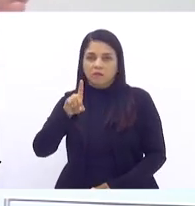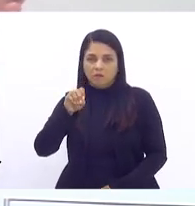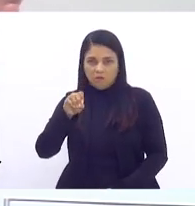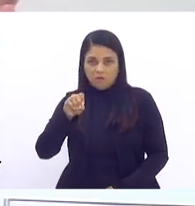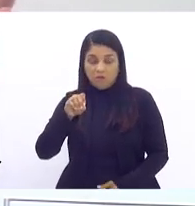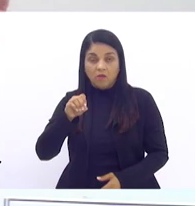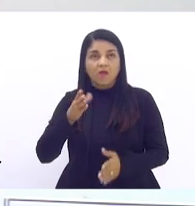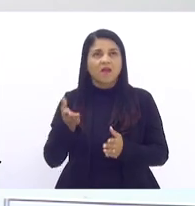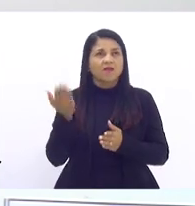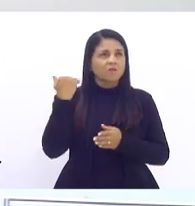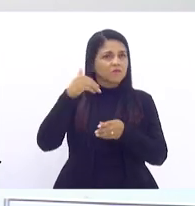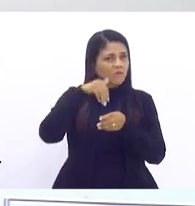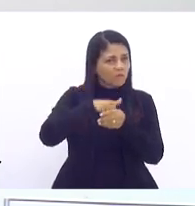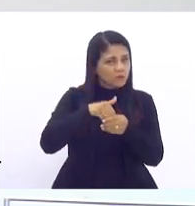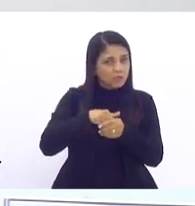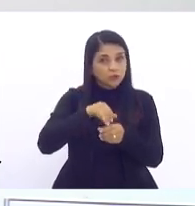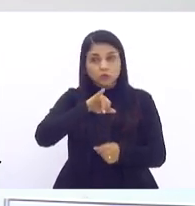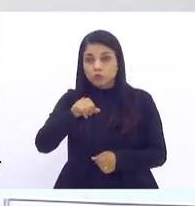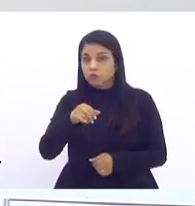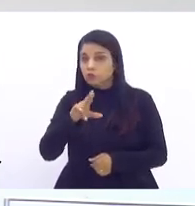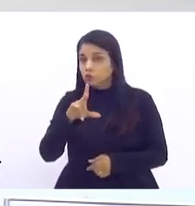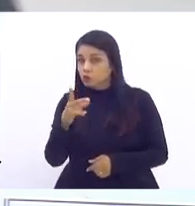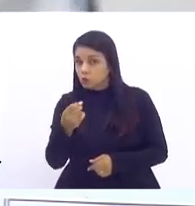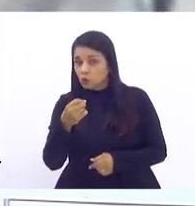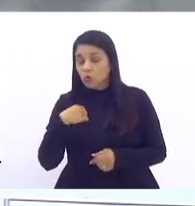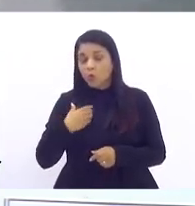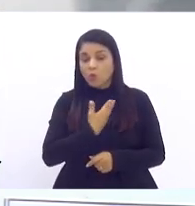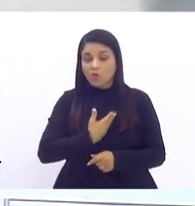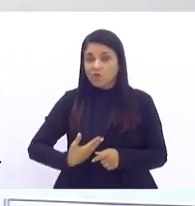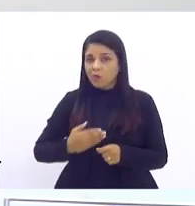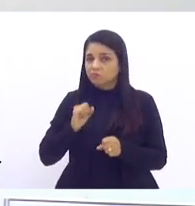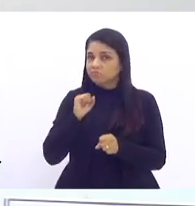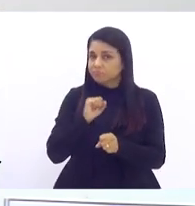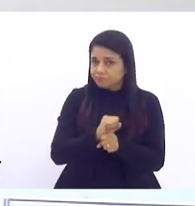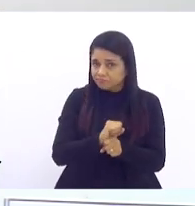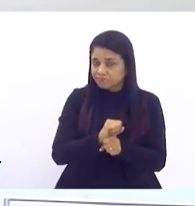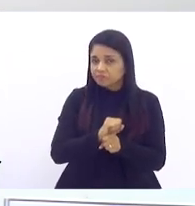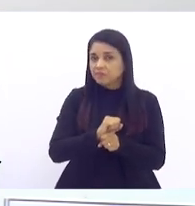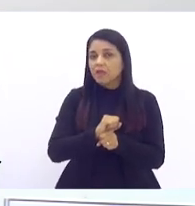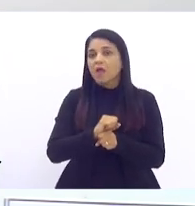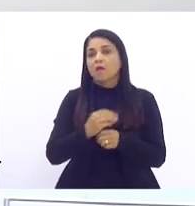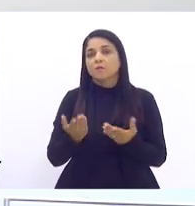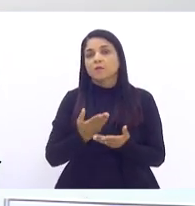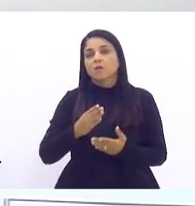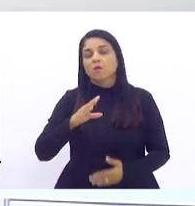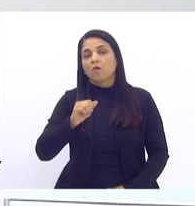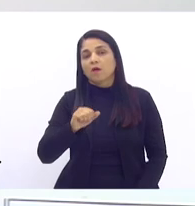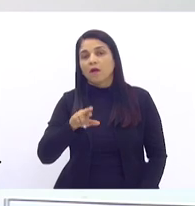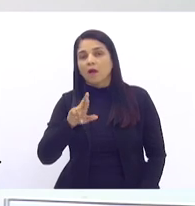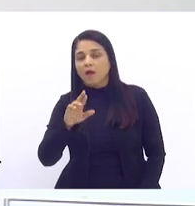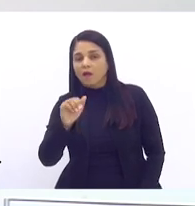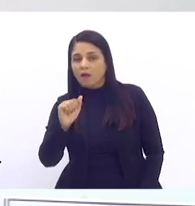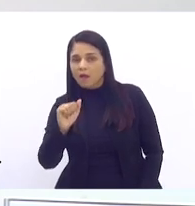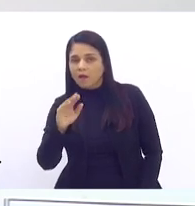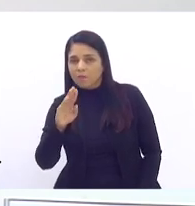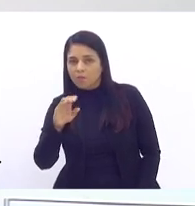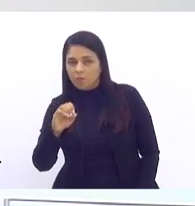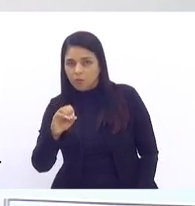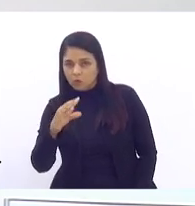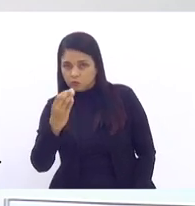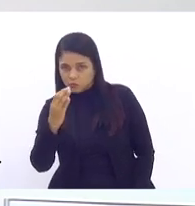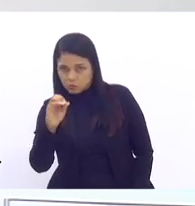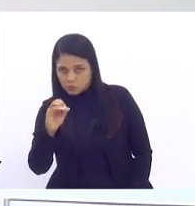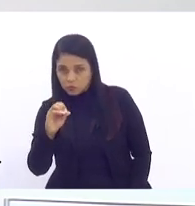votado em julho o governo segurou né teve o primeiro momento acabou tem que ver o reflexo acabou dentro